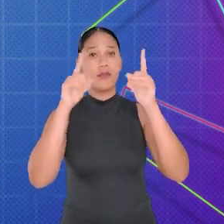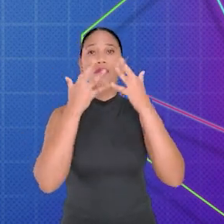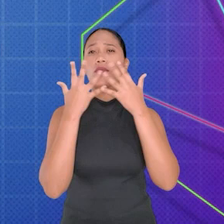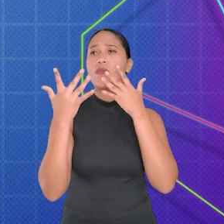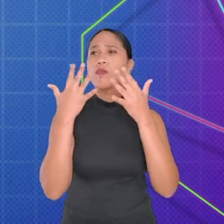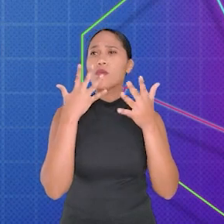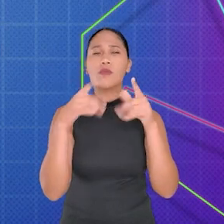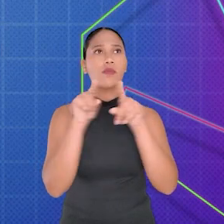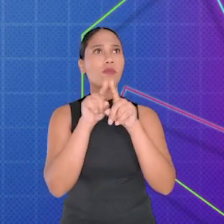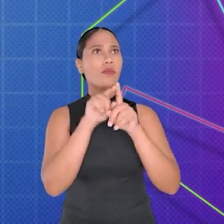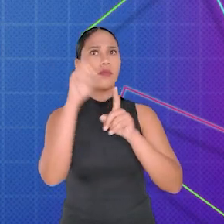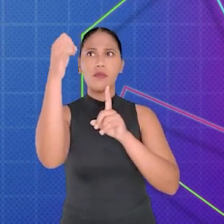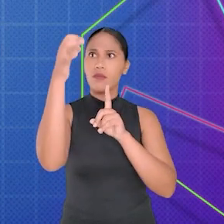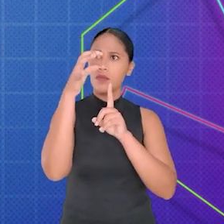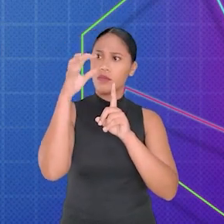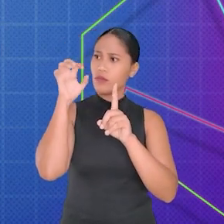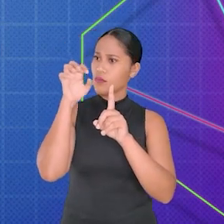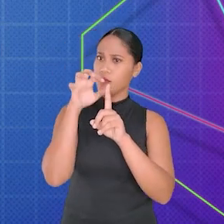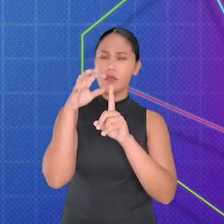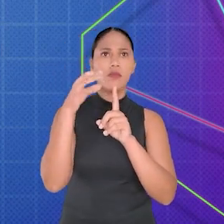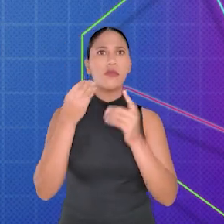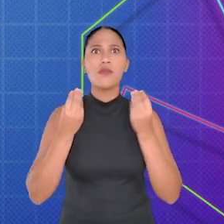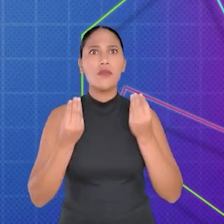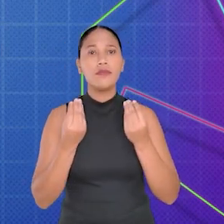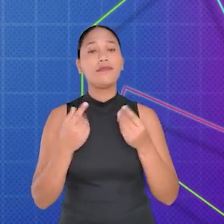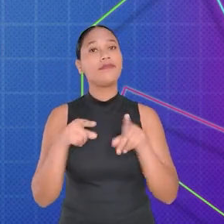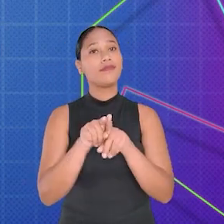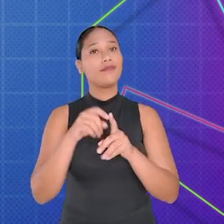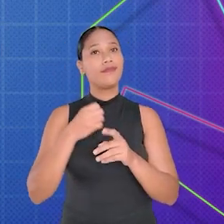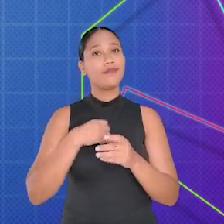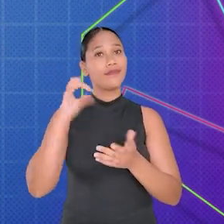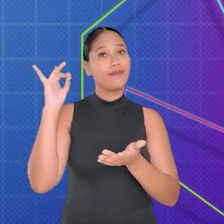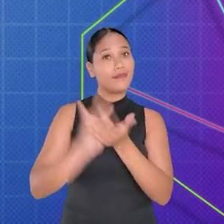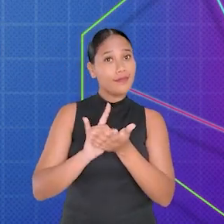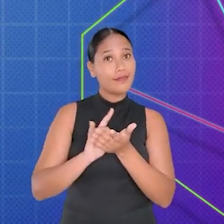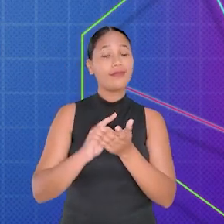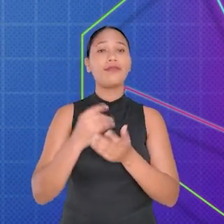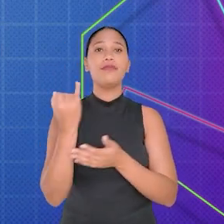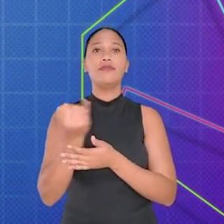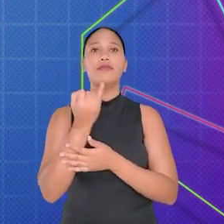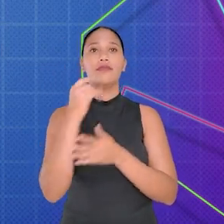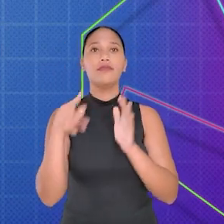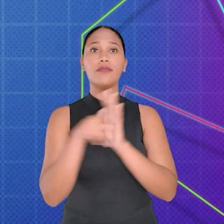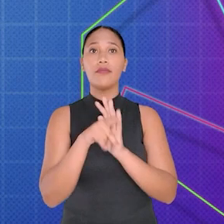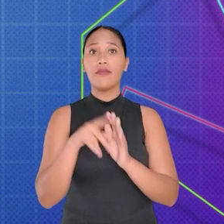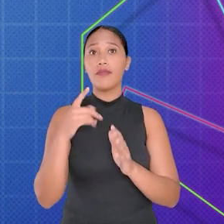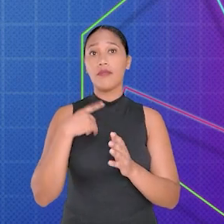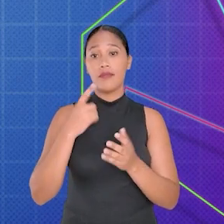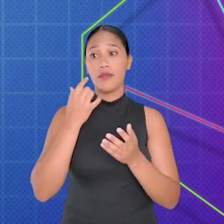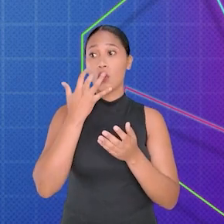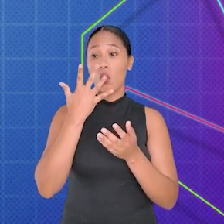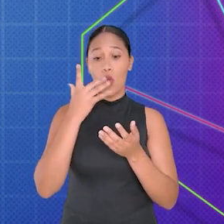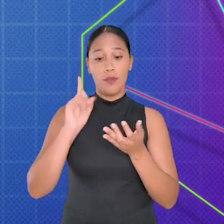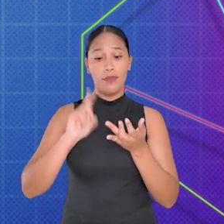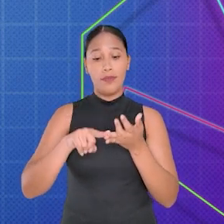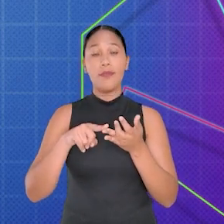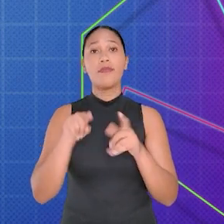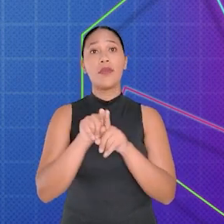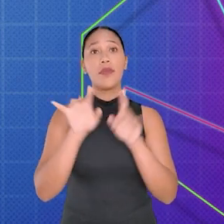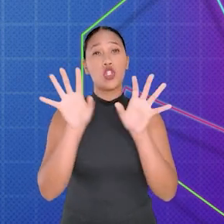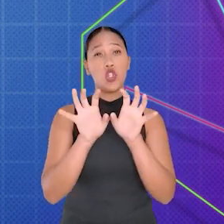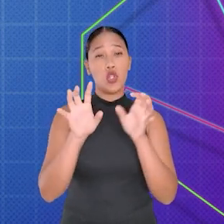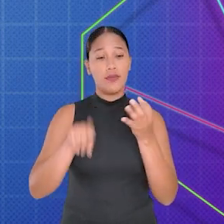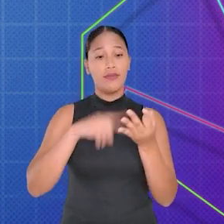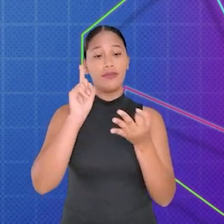direção. Para criar uma iluminação realista, é importante considerar fatores como a cor da luz, as sombras e a reflexão da luz nas